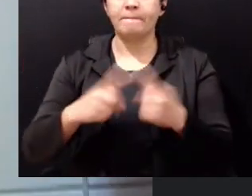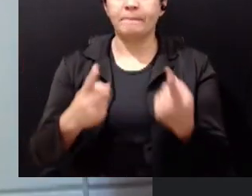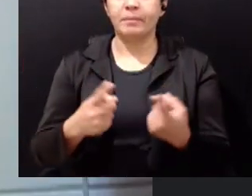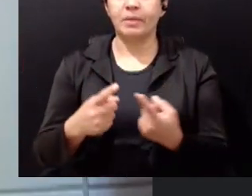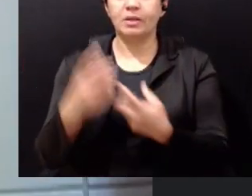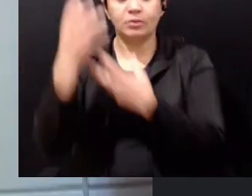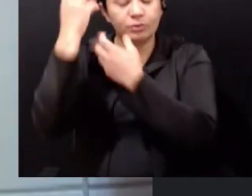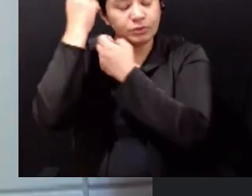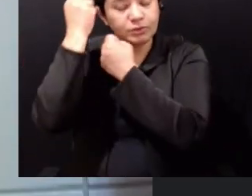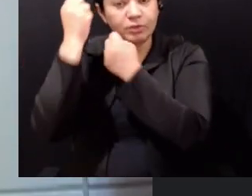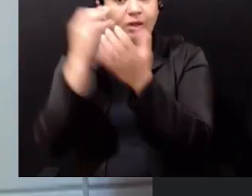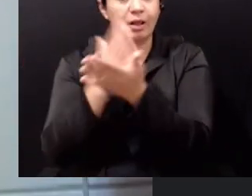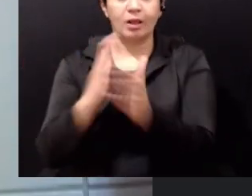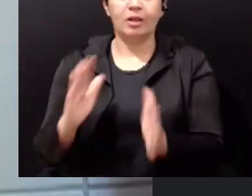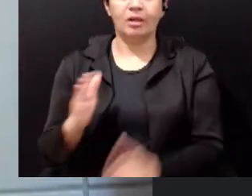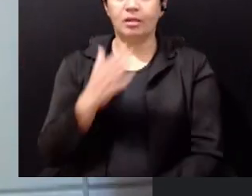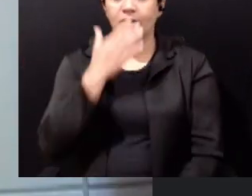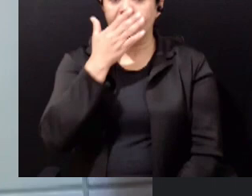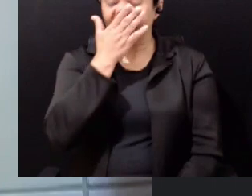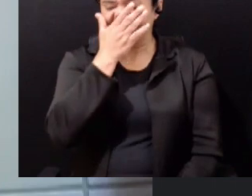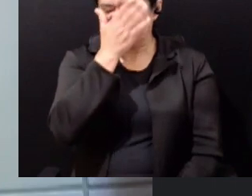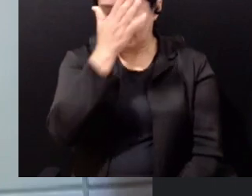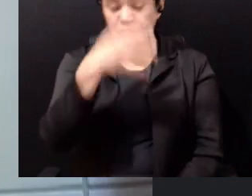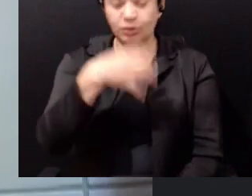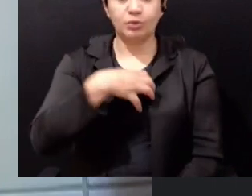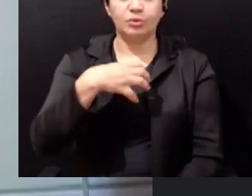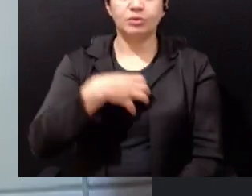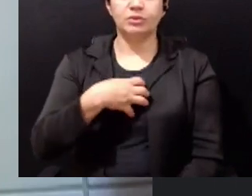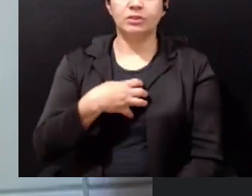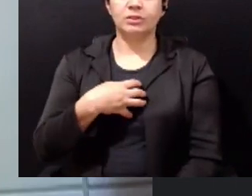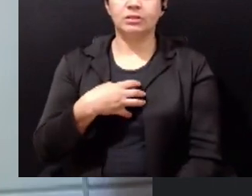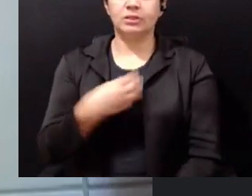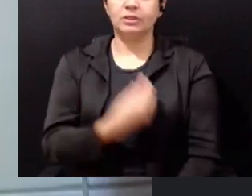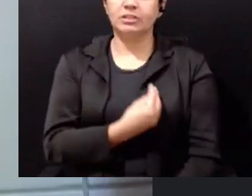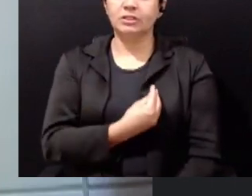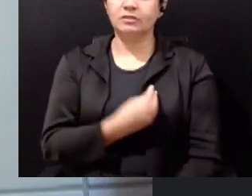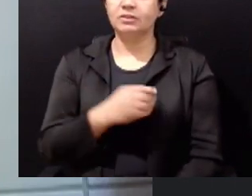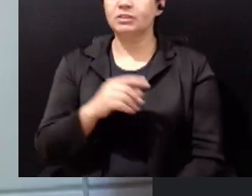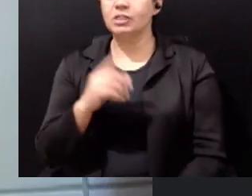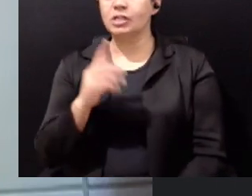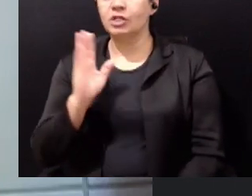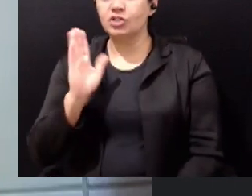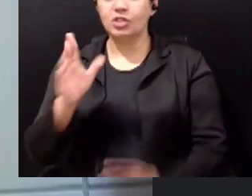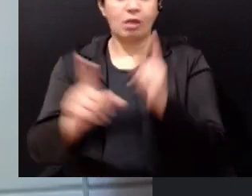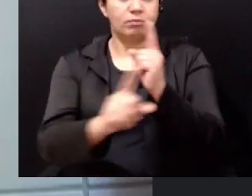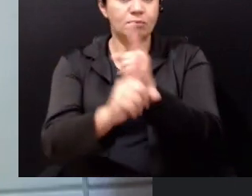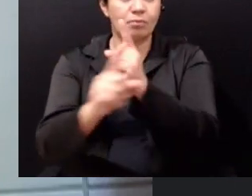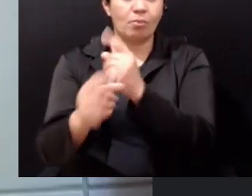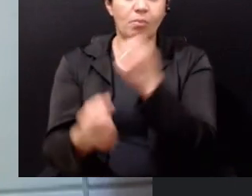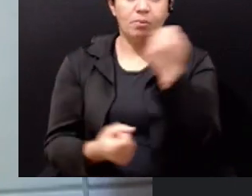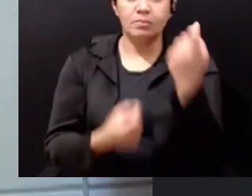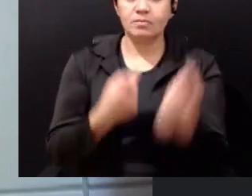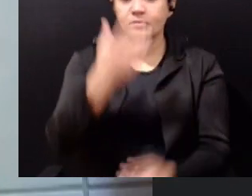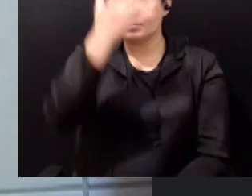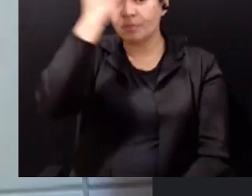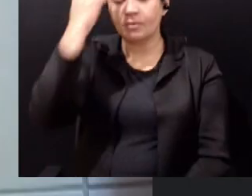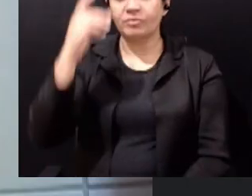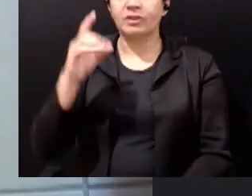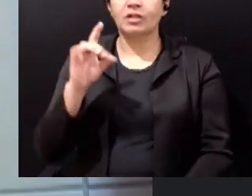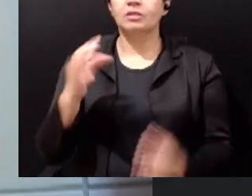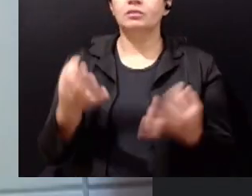de rotina mesmo, né? Às vezes eu tenho atendido muito isso, e às vezes não é uma questão assim, de medicar, é